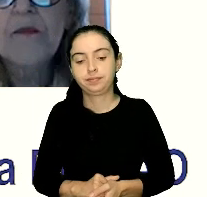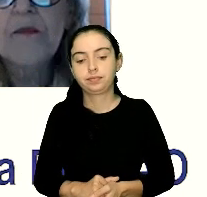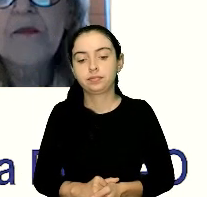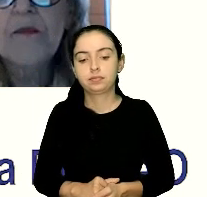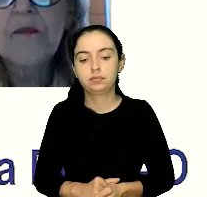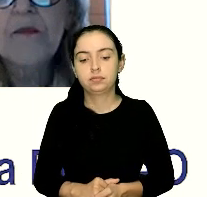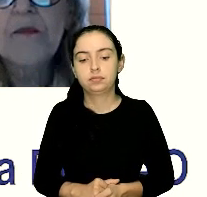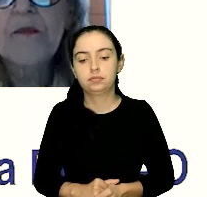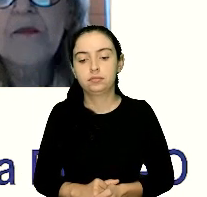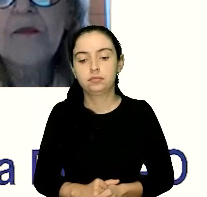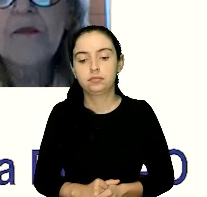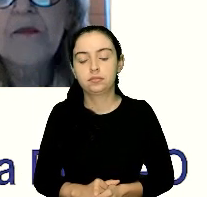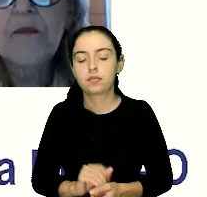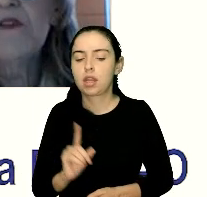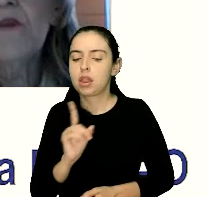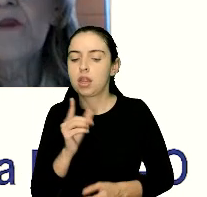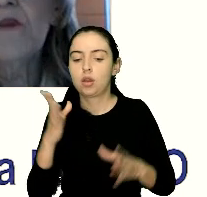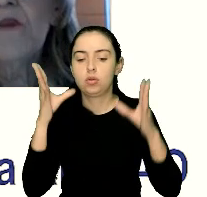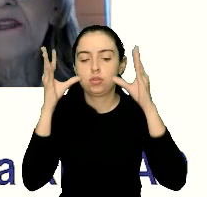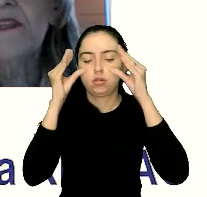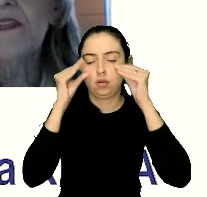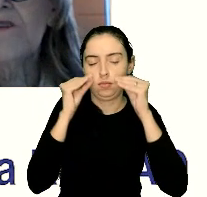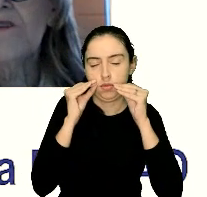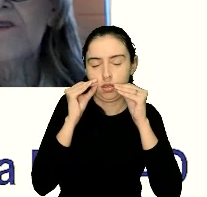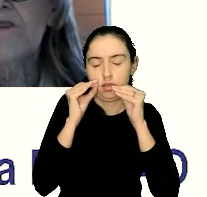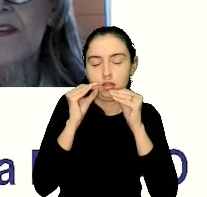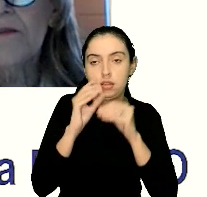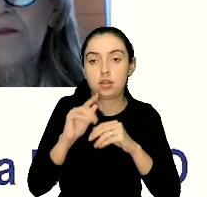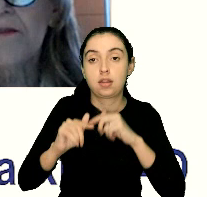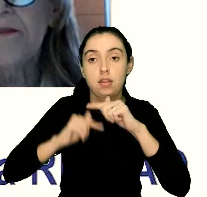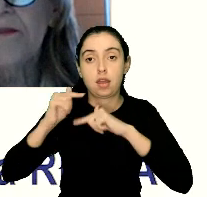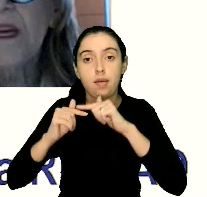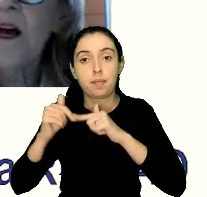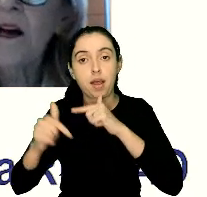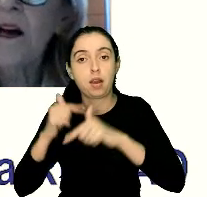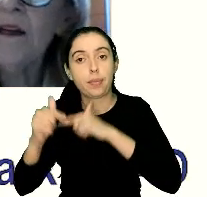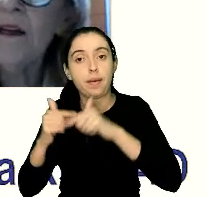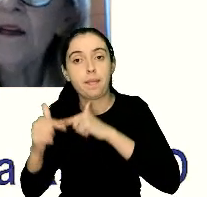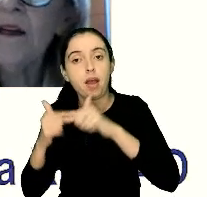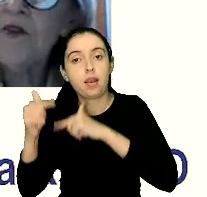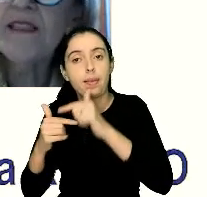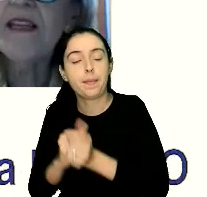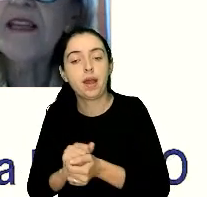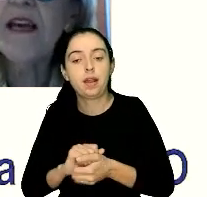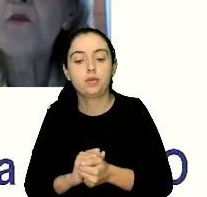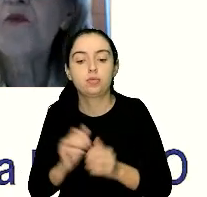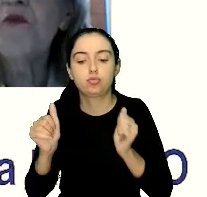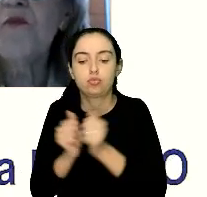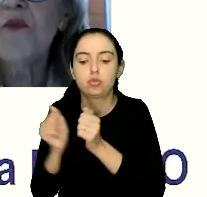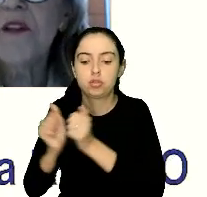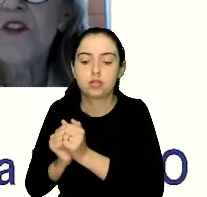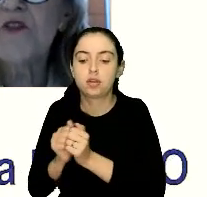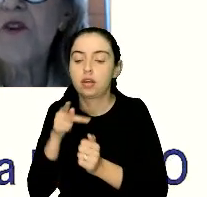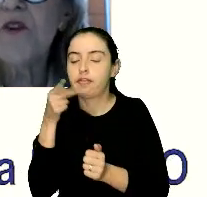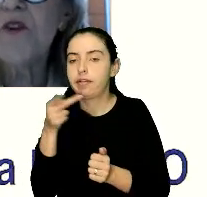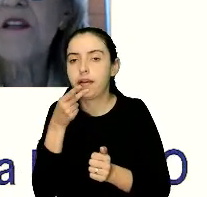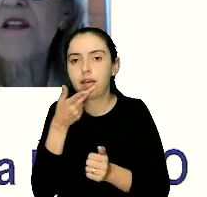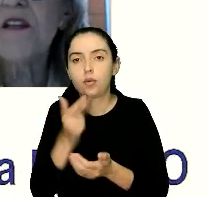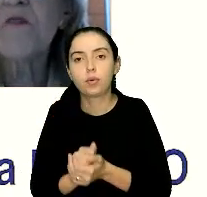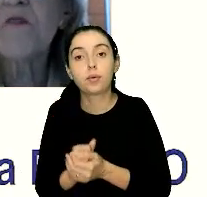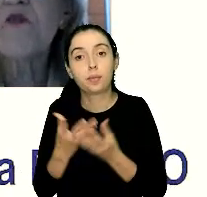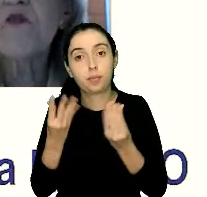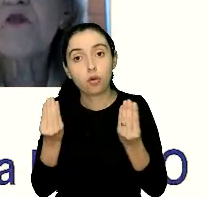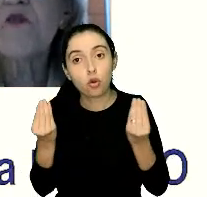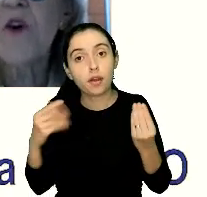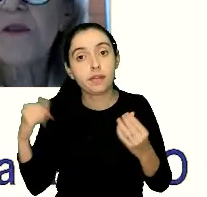Primeiro, não descansar, emendando uma tarefa na outra. Aí eu digo a vocês, é muito importante